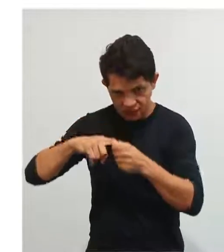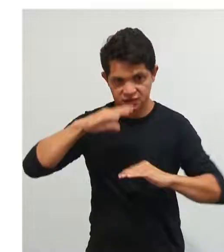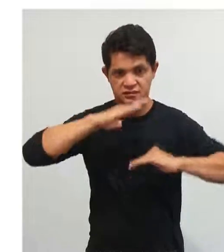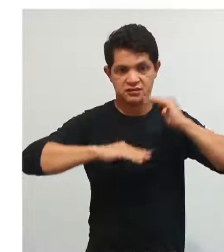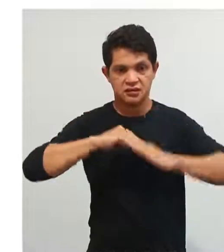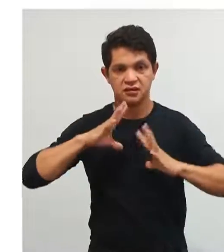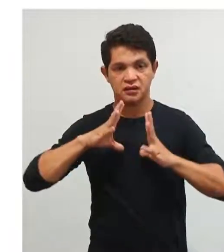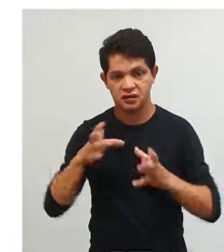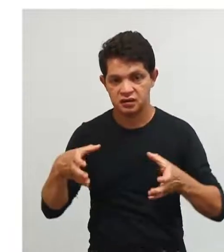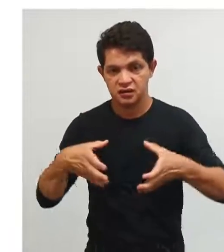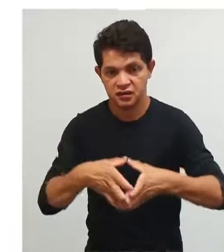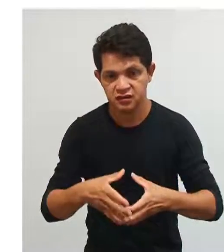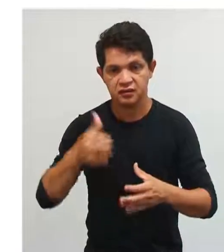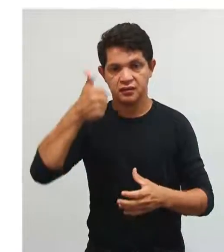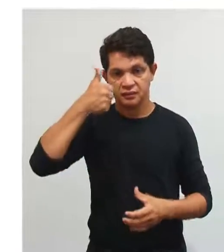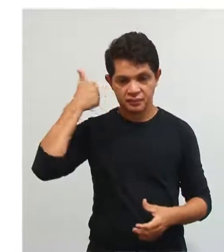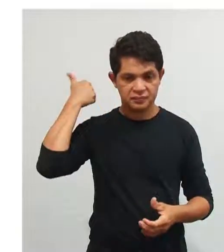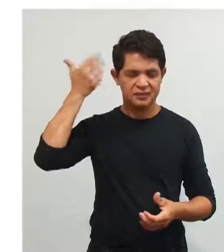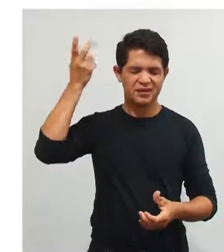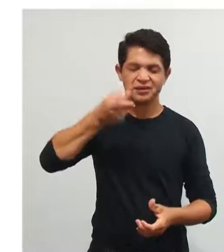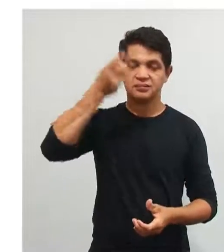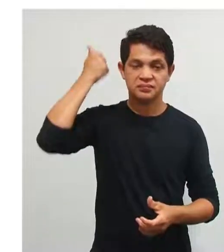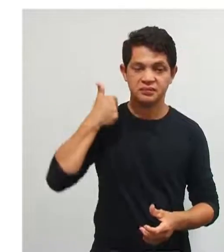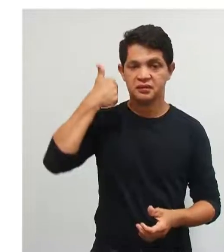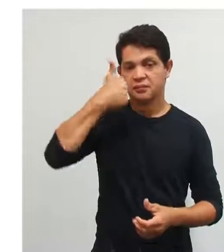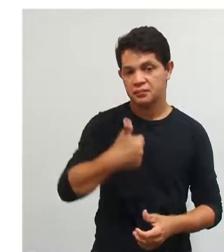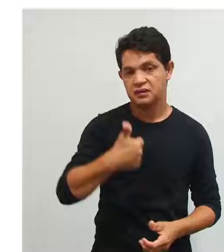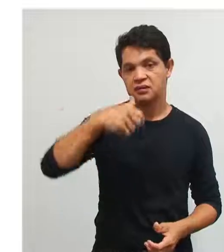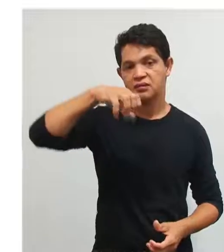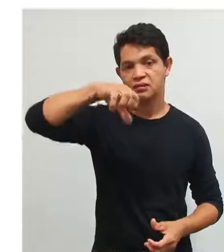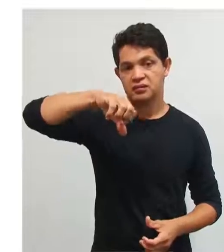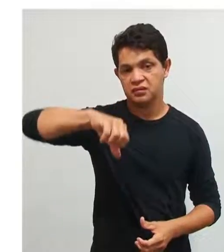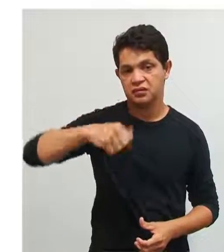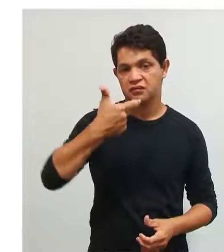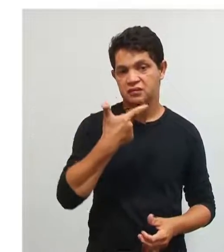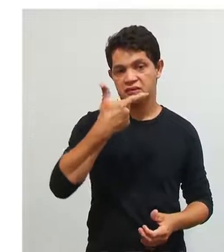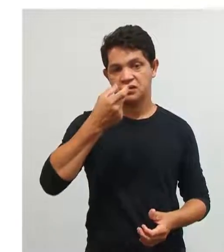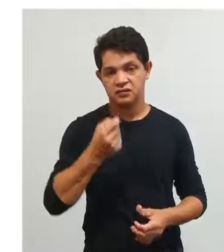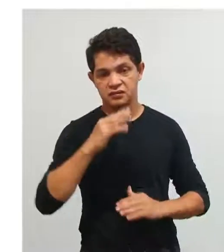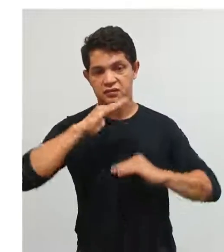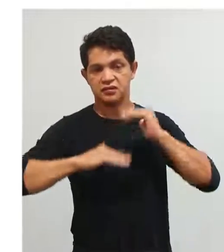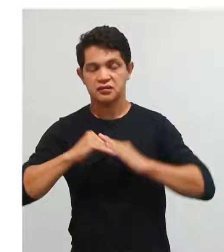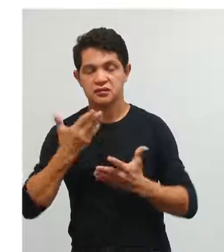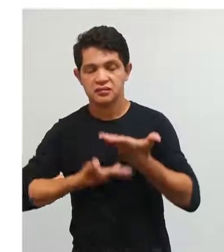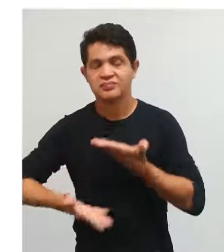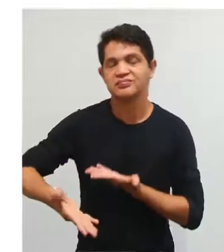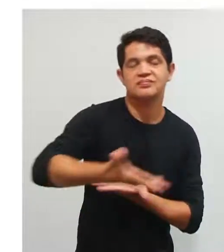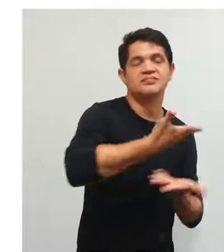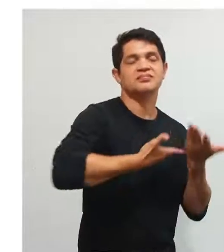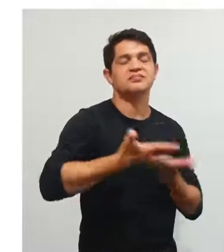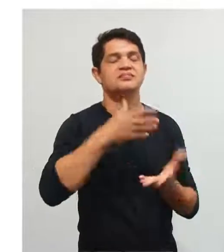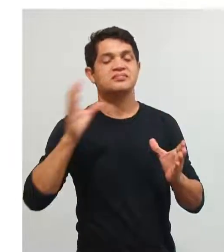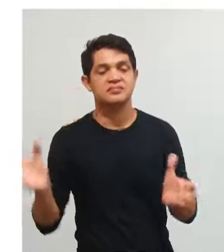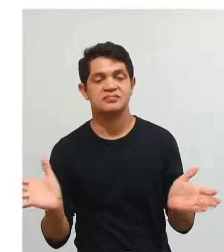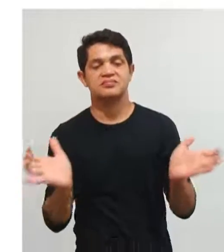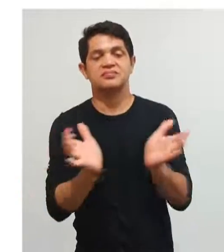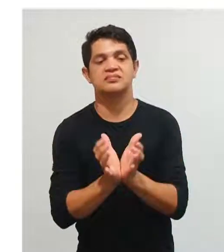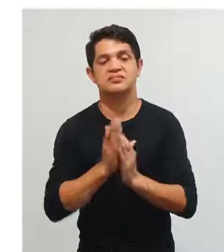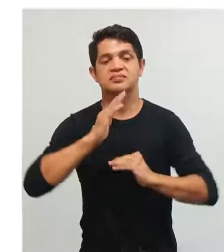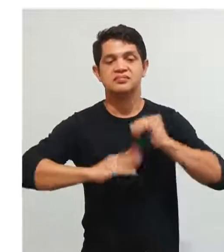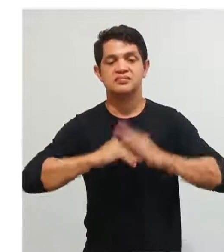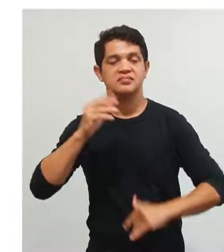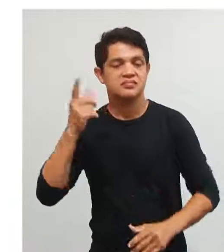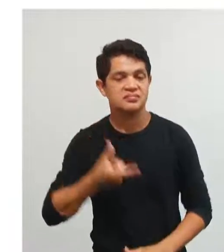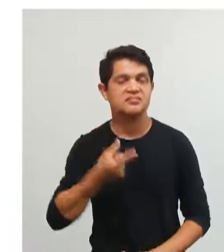em 1919 para dar origem ao grupo Os Oito Batutas, um dos principais conjuntos de choro da década